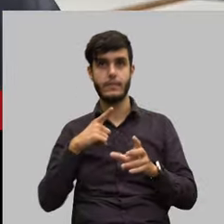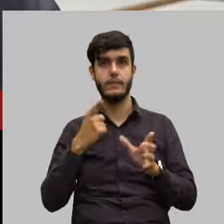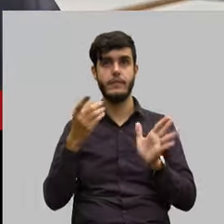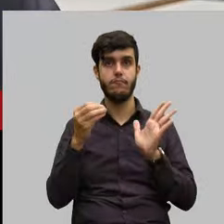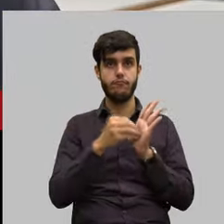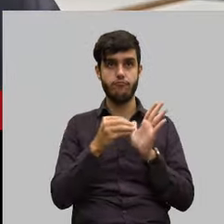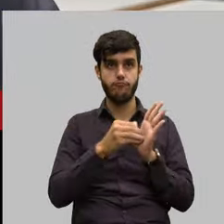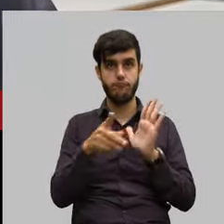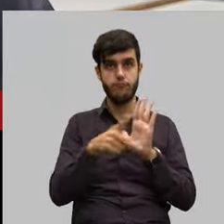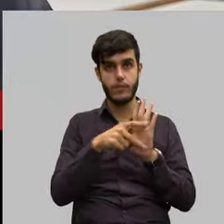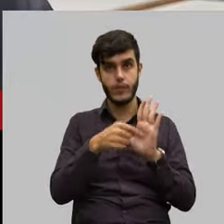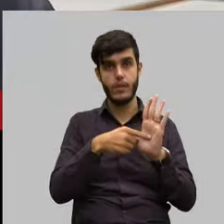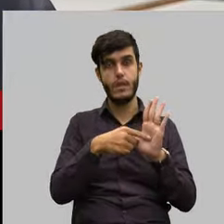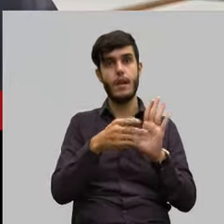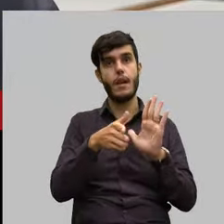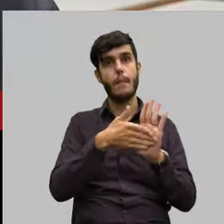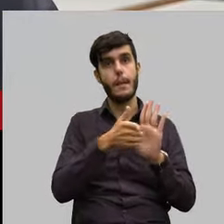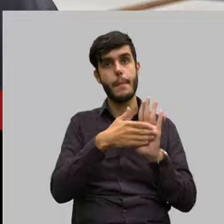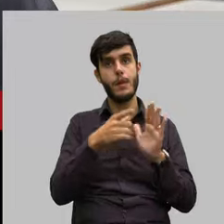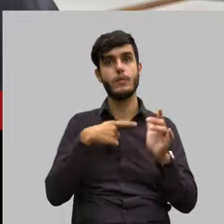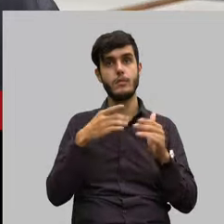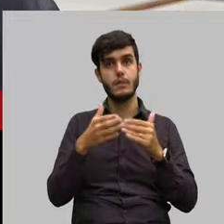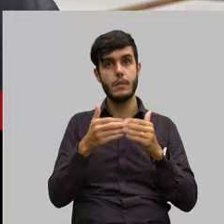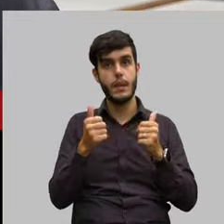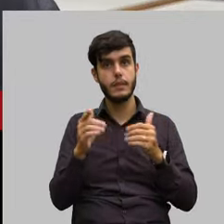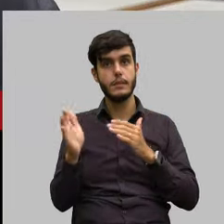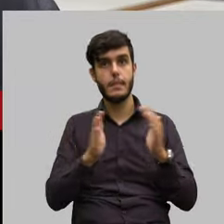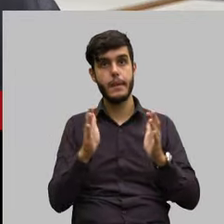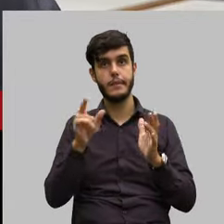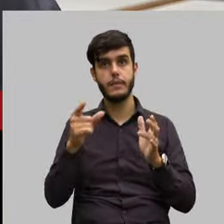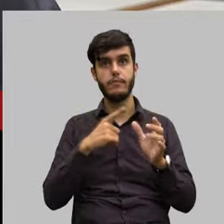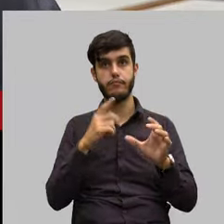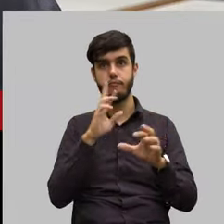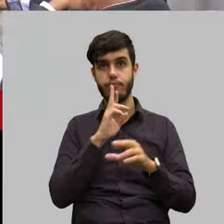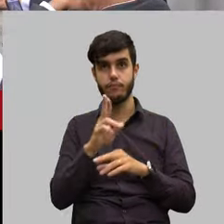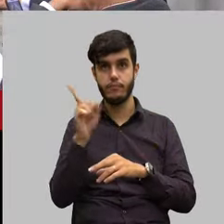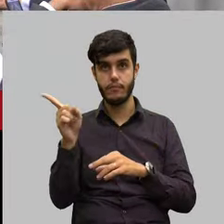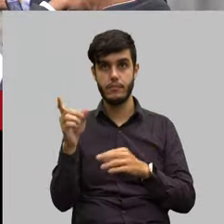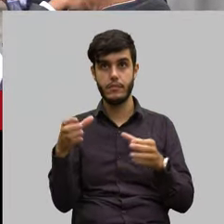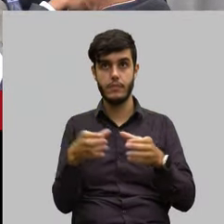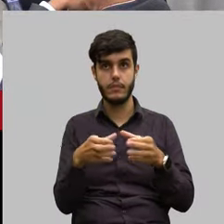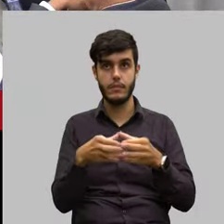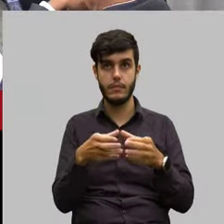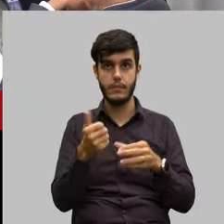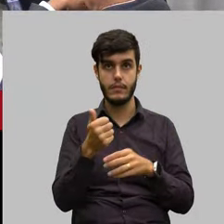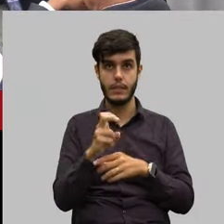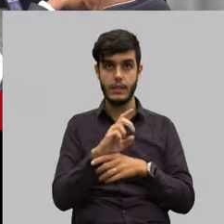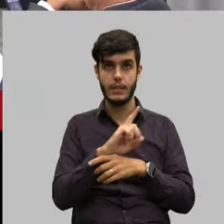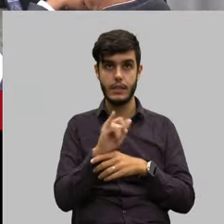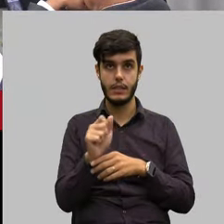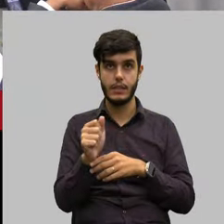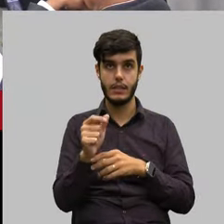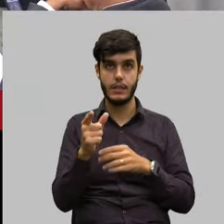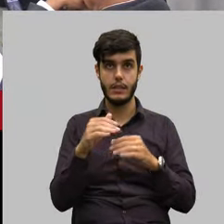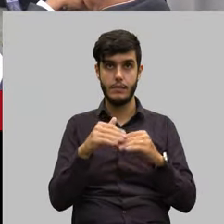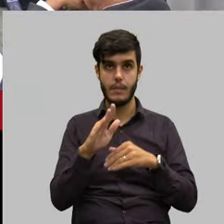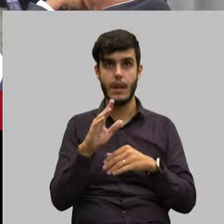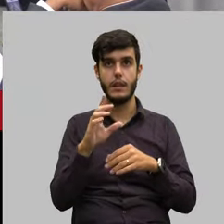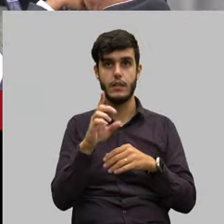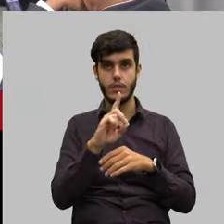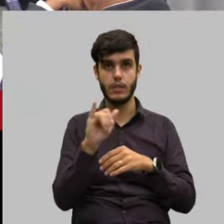peço um um prazo e retorno diretamente à sua equipe o senhor também tem 15 dias que tá lá não um pouco mais